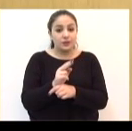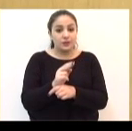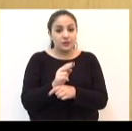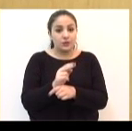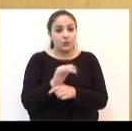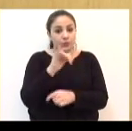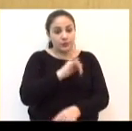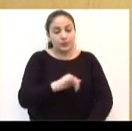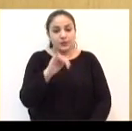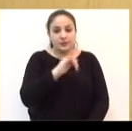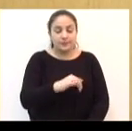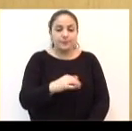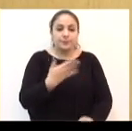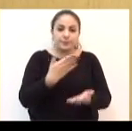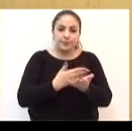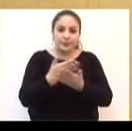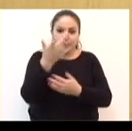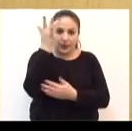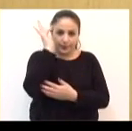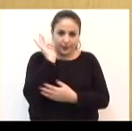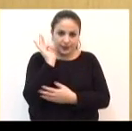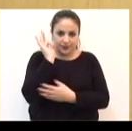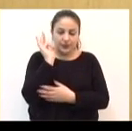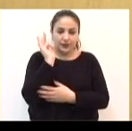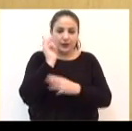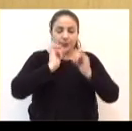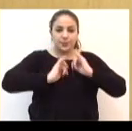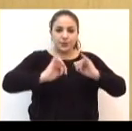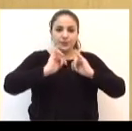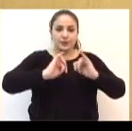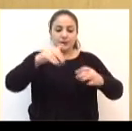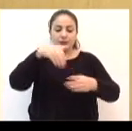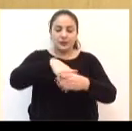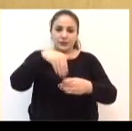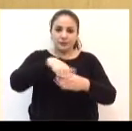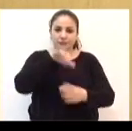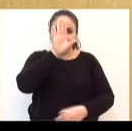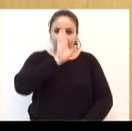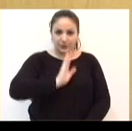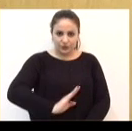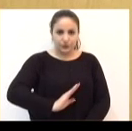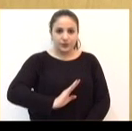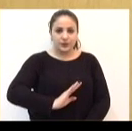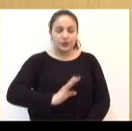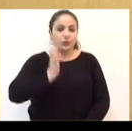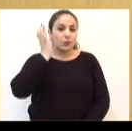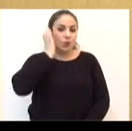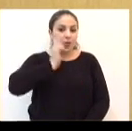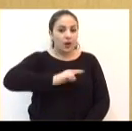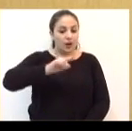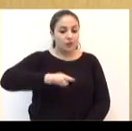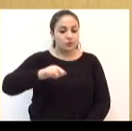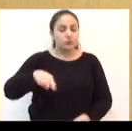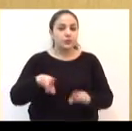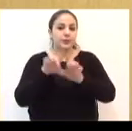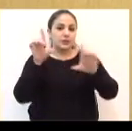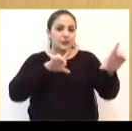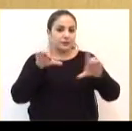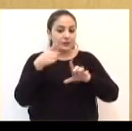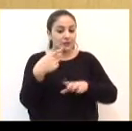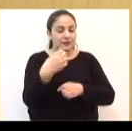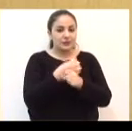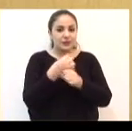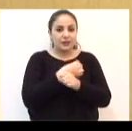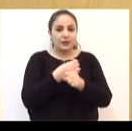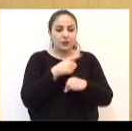importância. Inicia amanhã a propaganda eleitoral gratuita no rádio e na TV. Neste ano, o